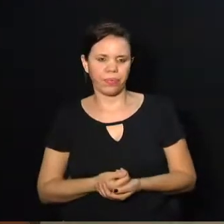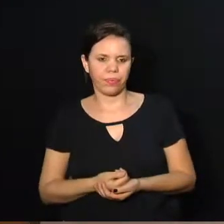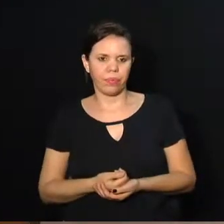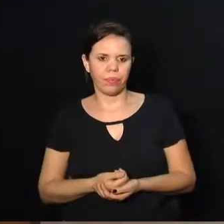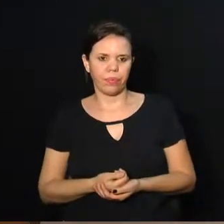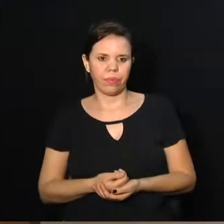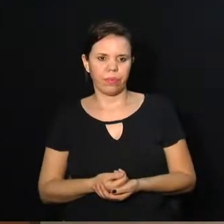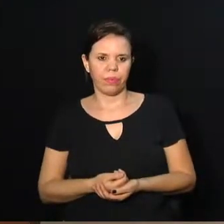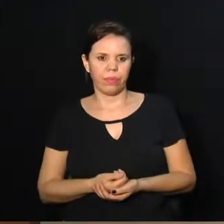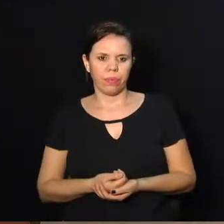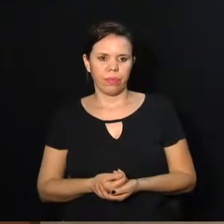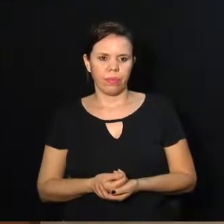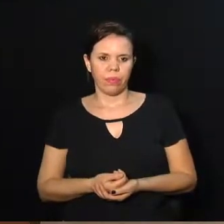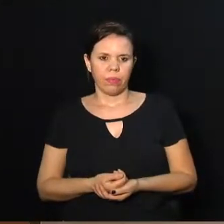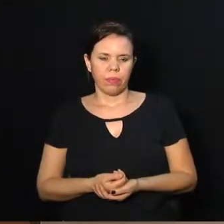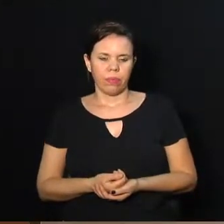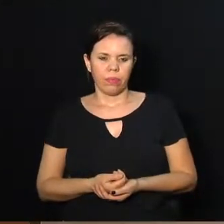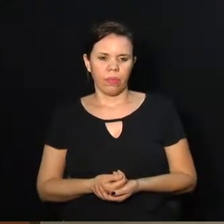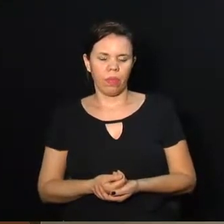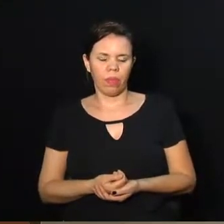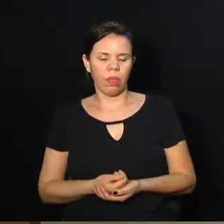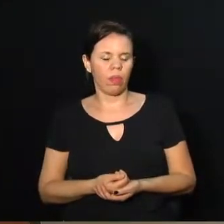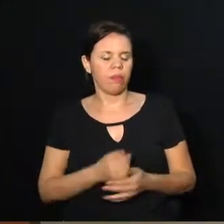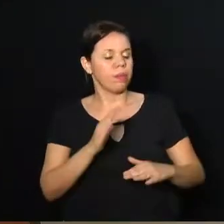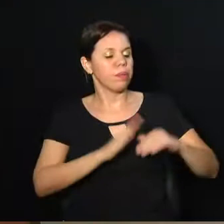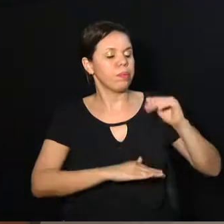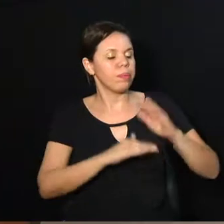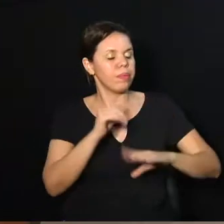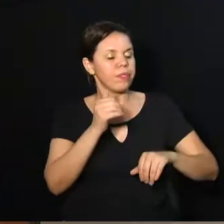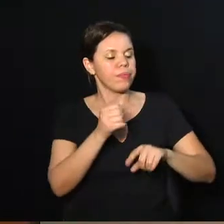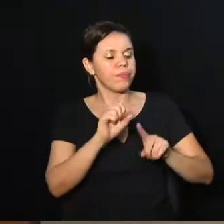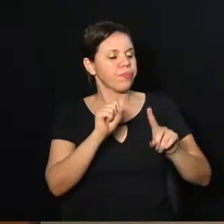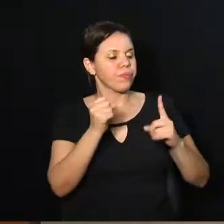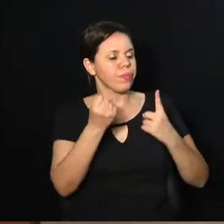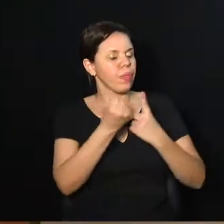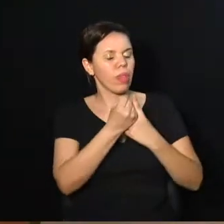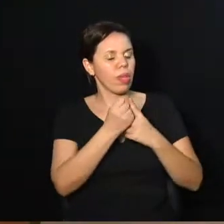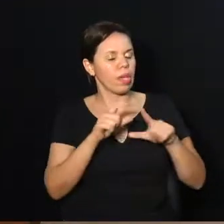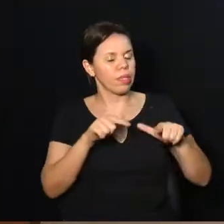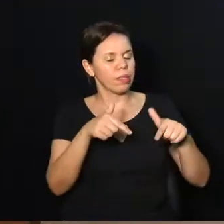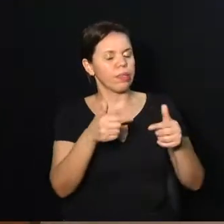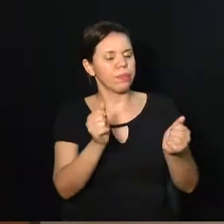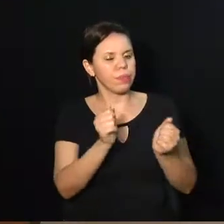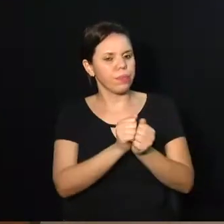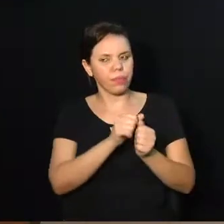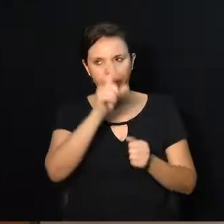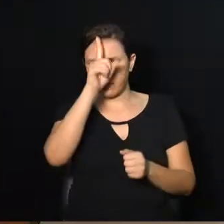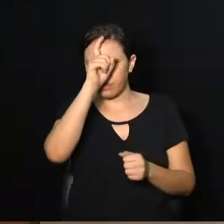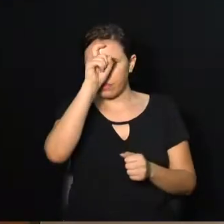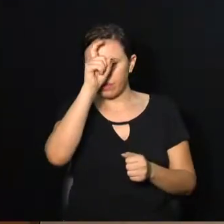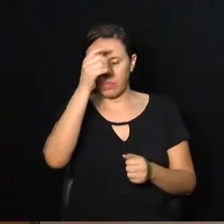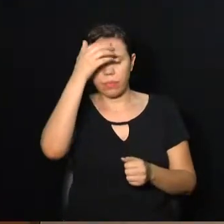O olhar de uma assistente social, né, que atua junto à maternidade,